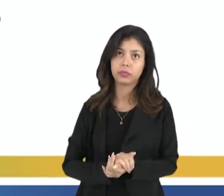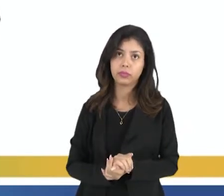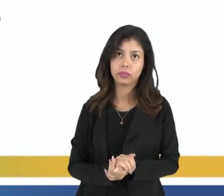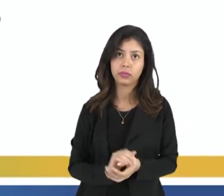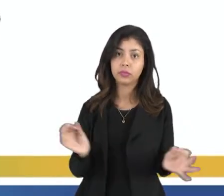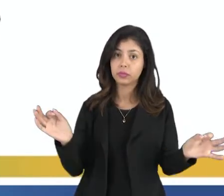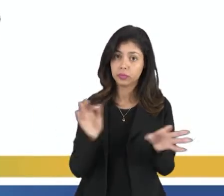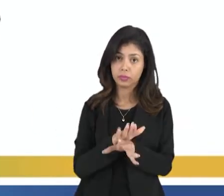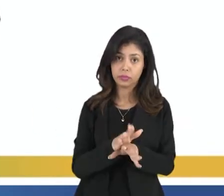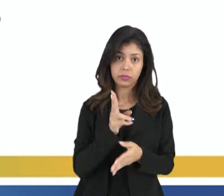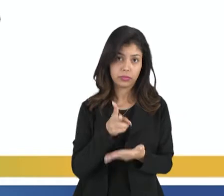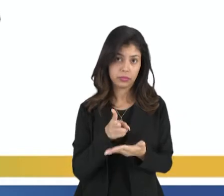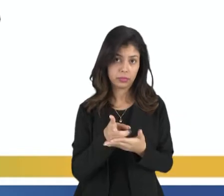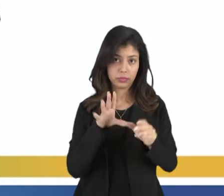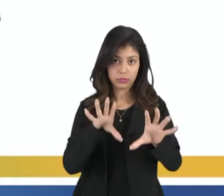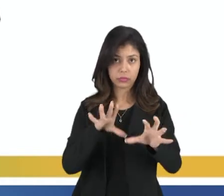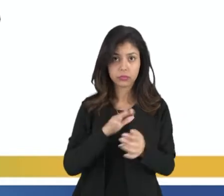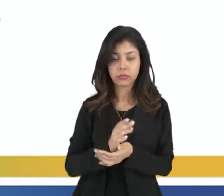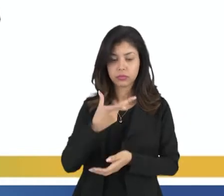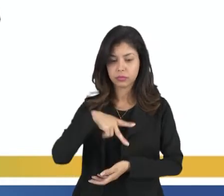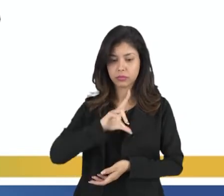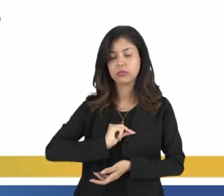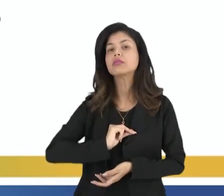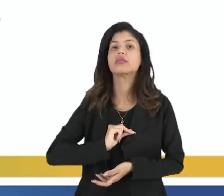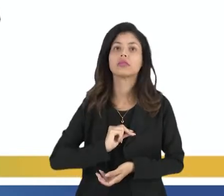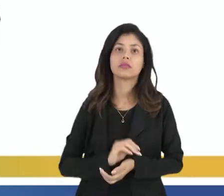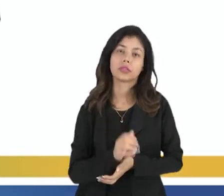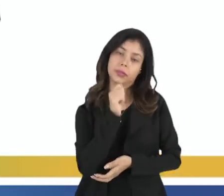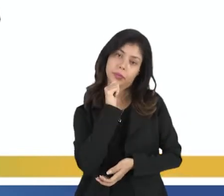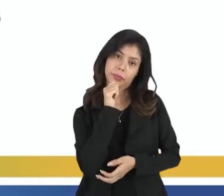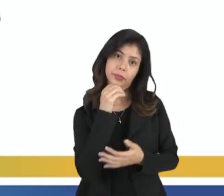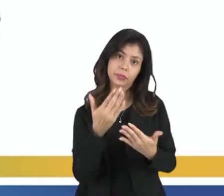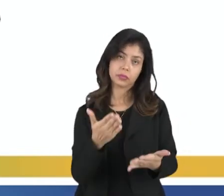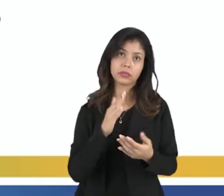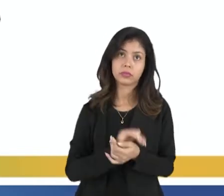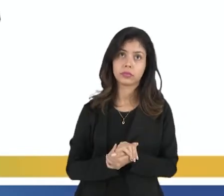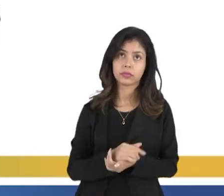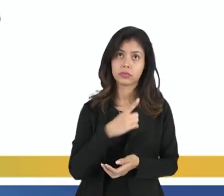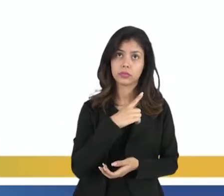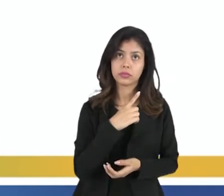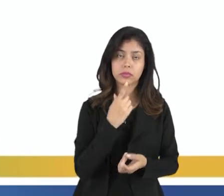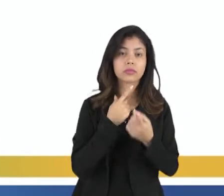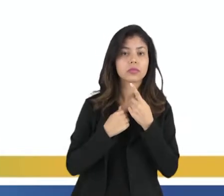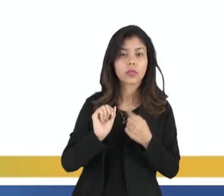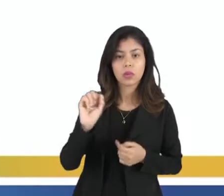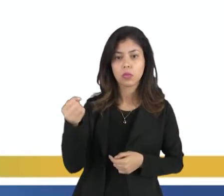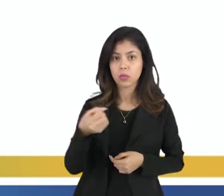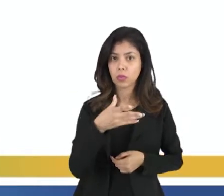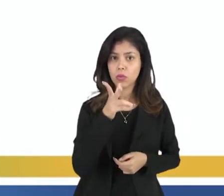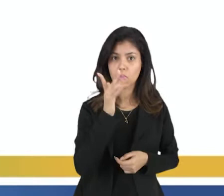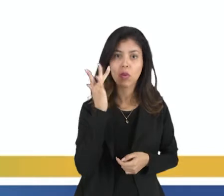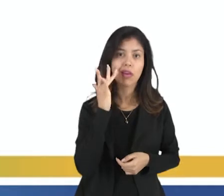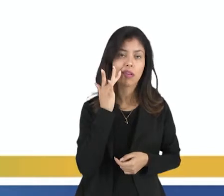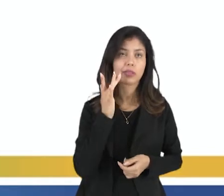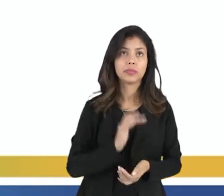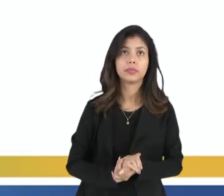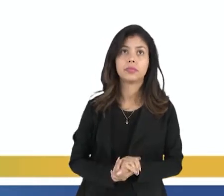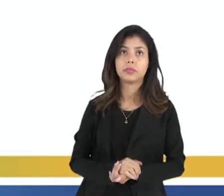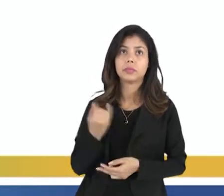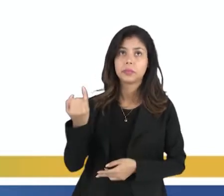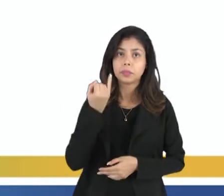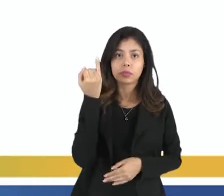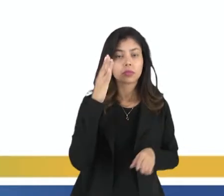se esgotando, e mesmo assim Portugal queria, né, ainda os rendimentos que ele obtinha aí com o ouro, tá, pessoal? E aí,